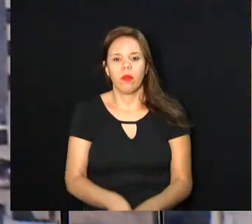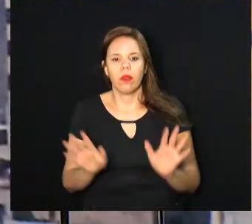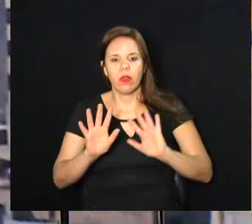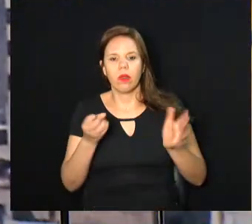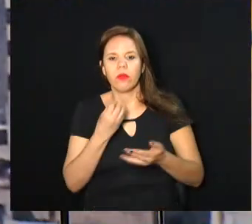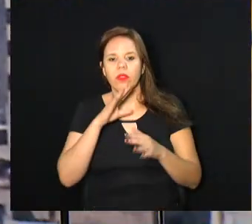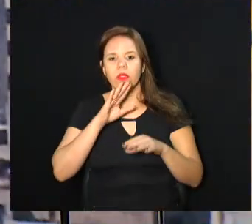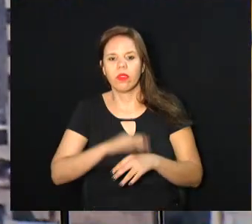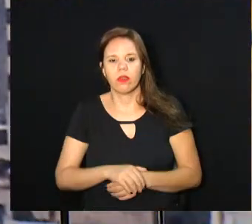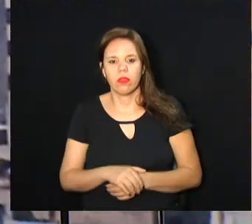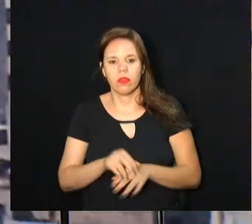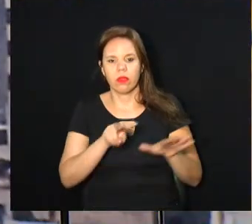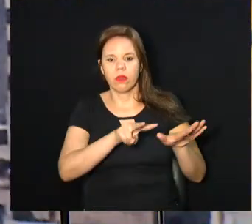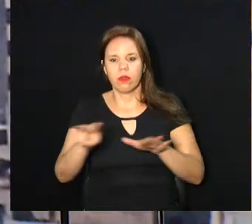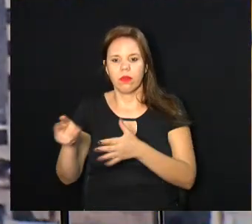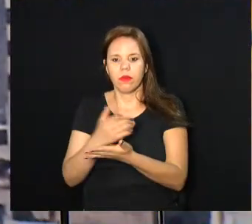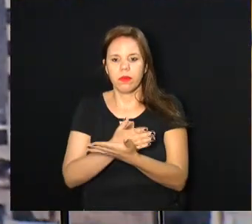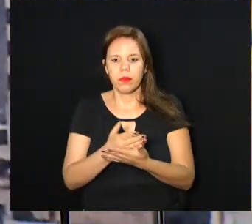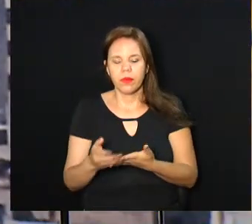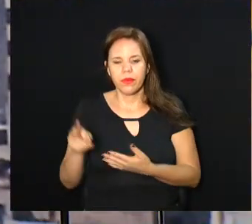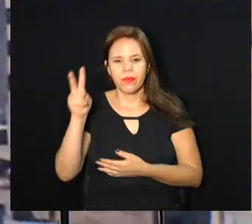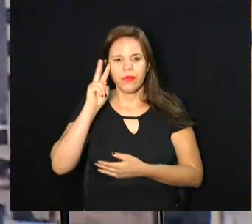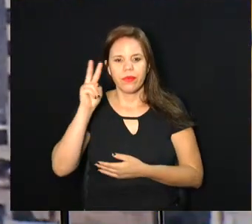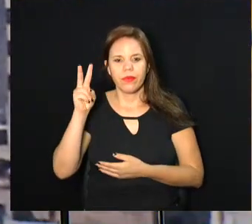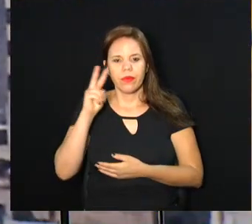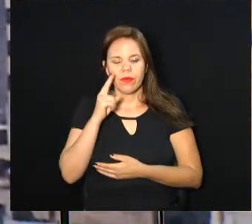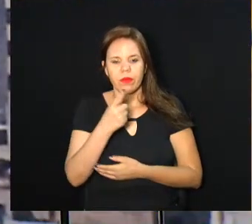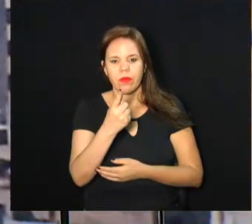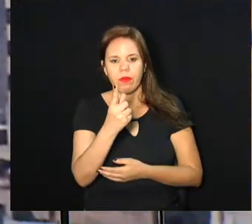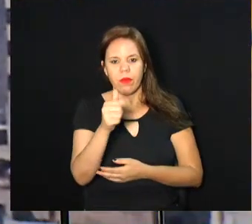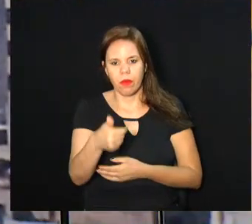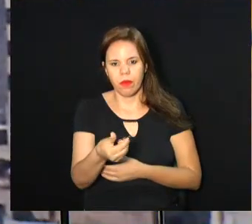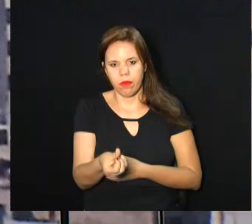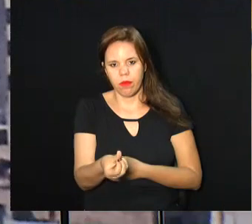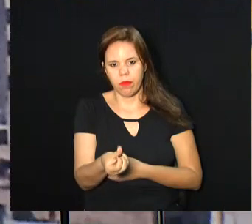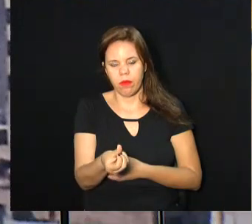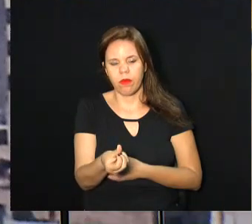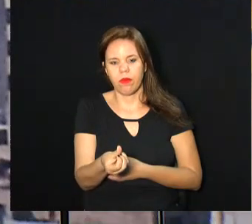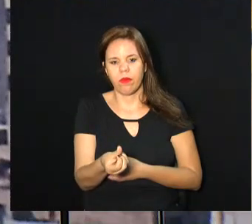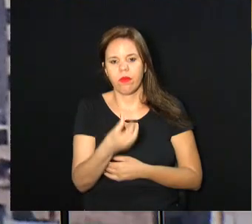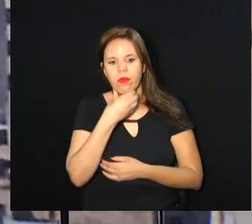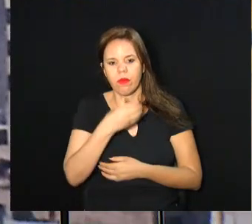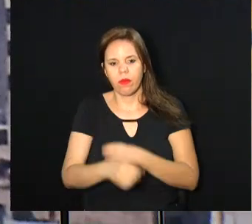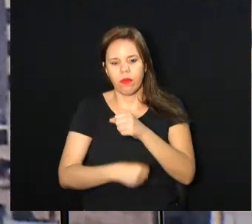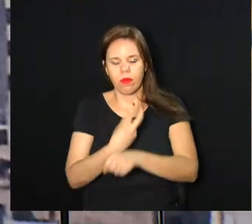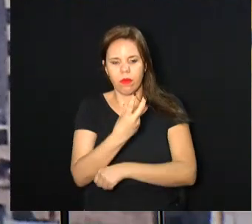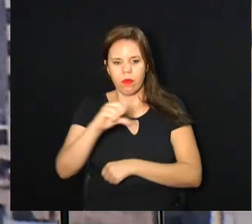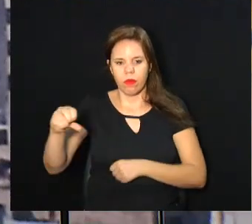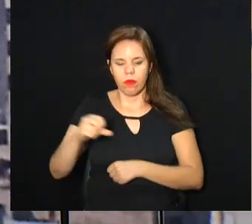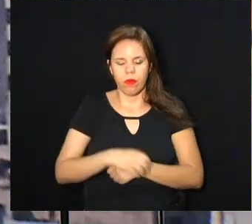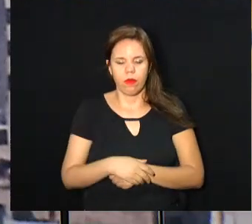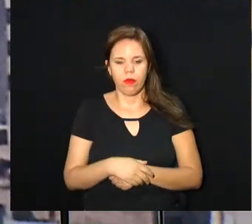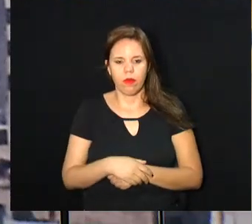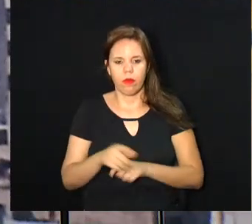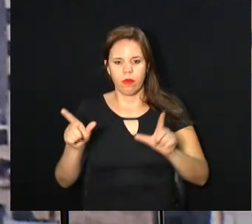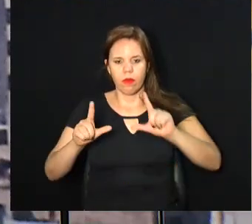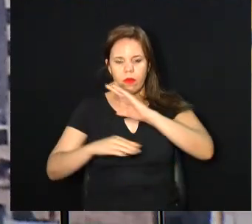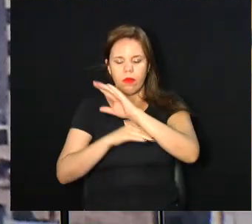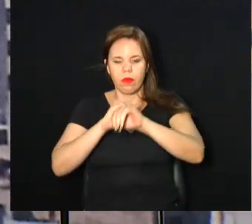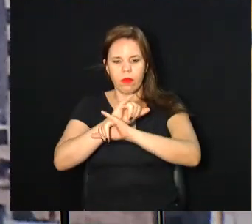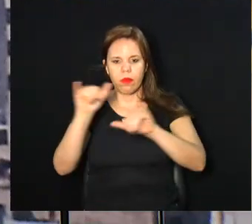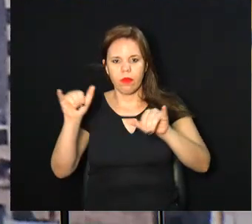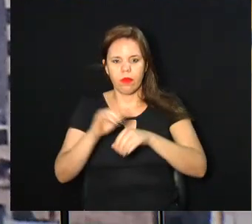Olá, boa tarde. Semana começando, segunda-feira, dia 16 de dezembro de 2019. Está no ar o Jornal